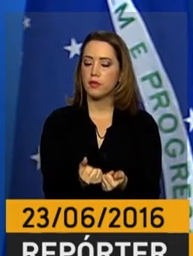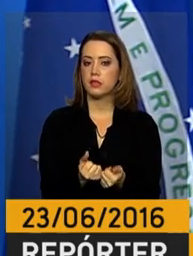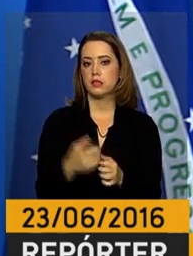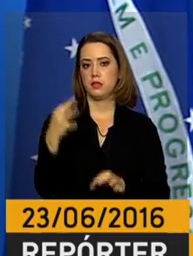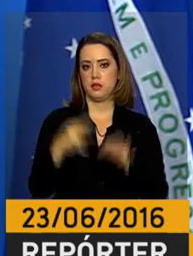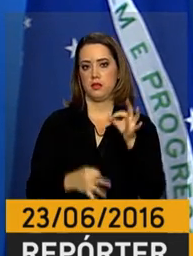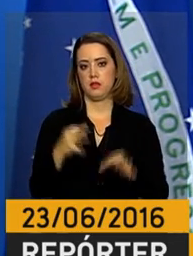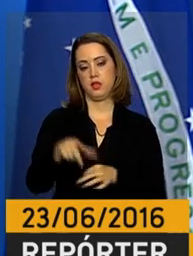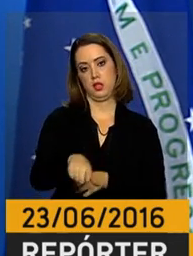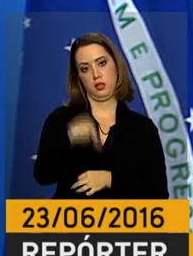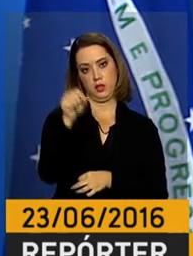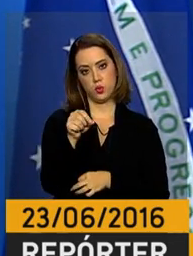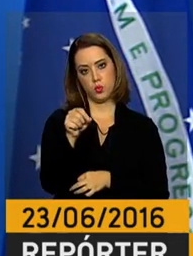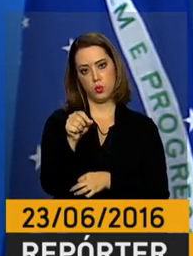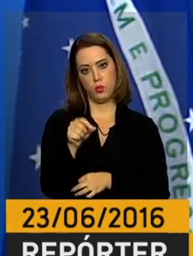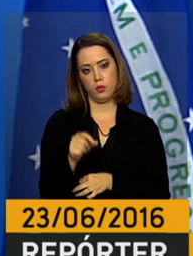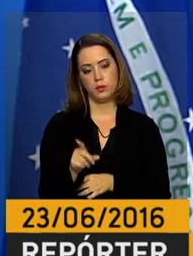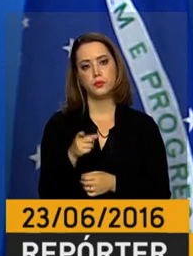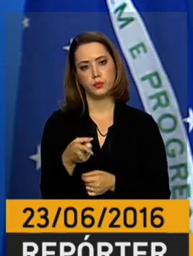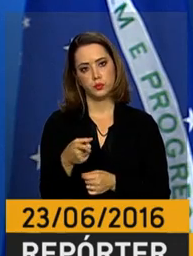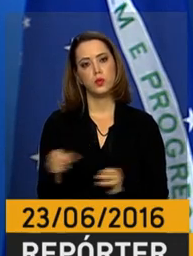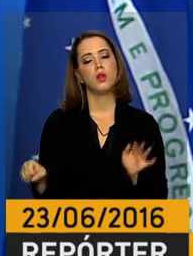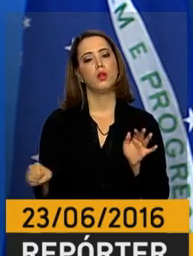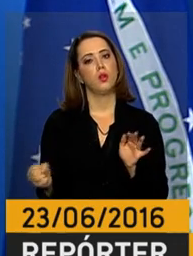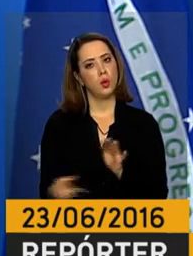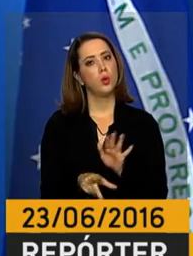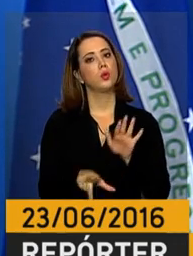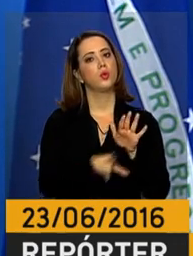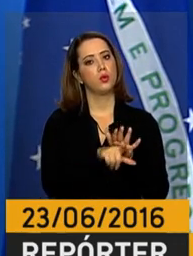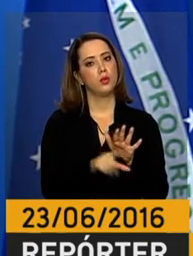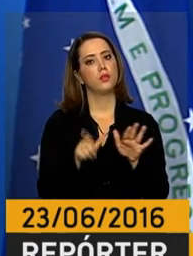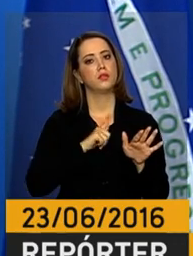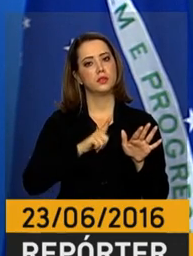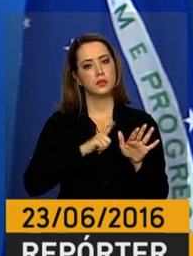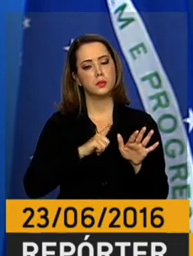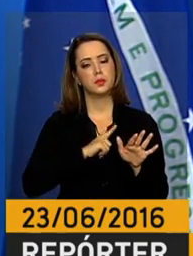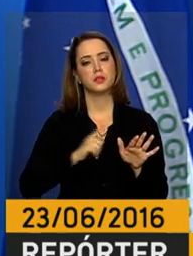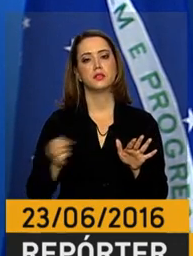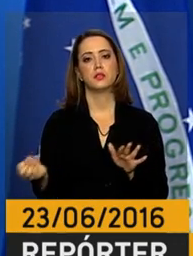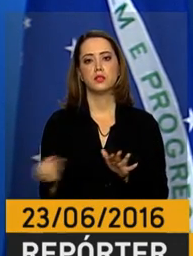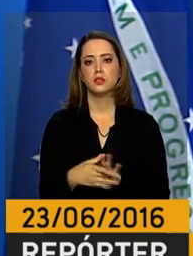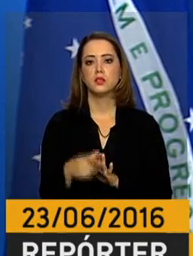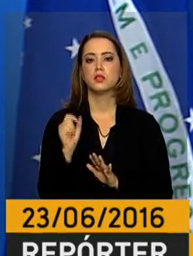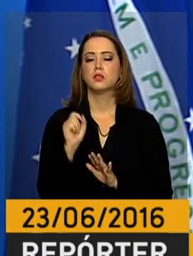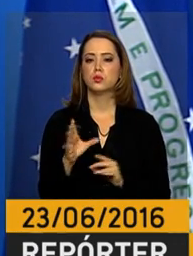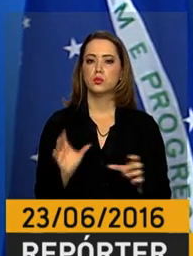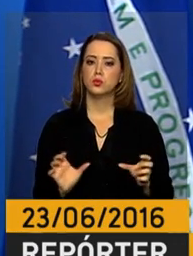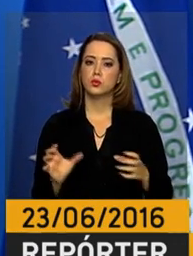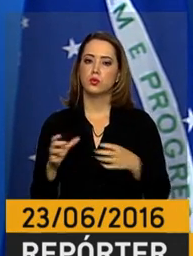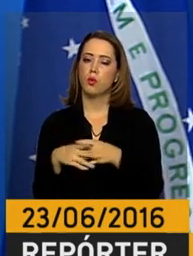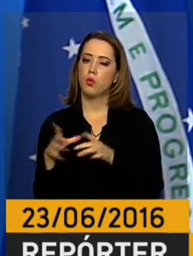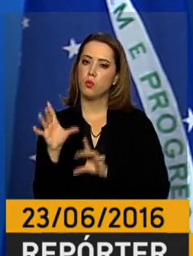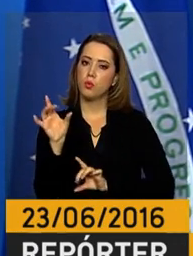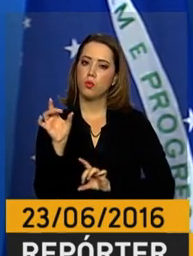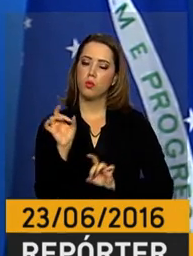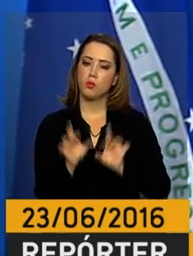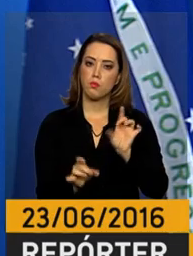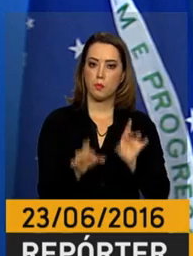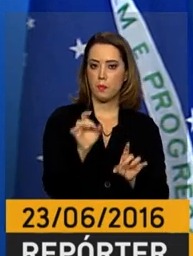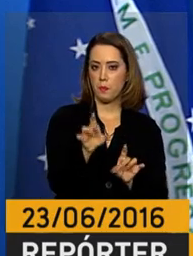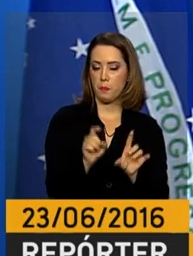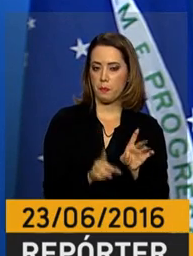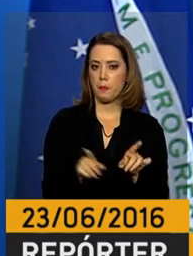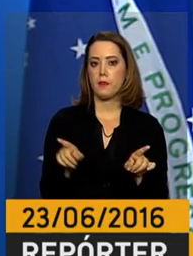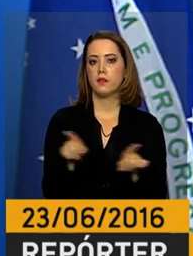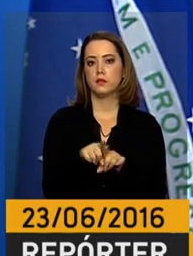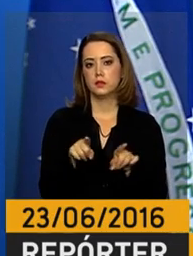julgada a nova lei contempla soluções normativas adequadas a esse perfil especial da decisão